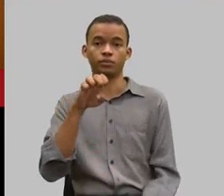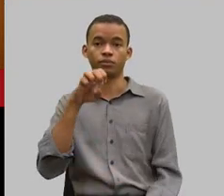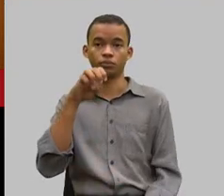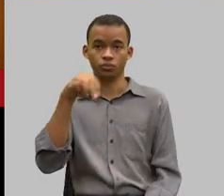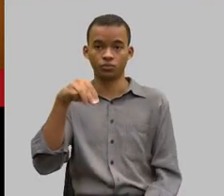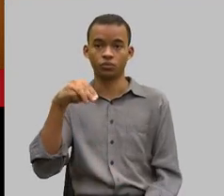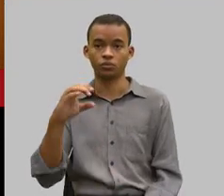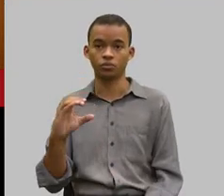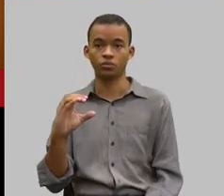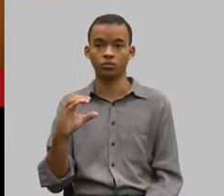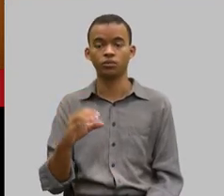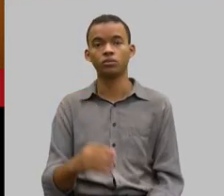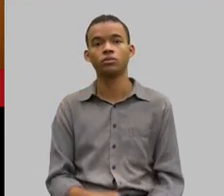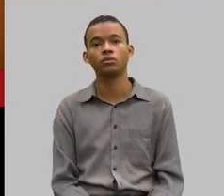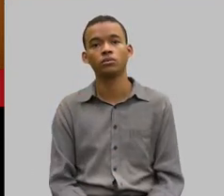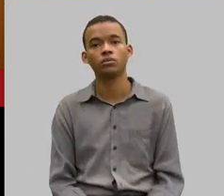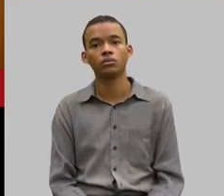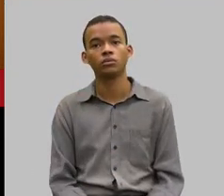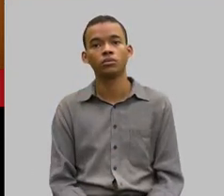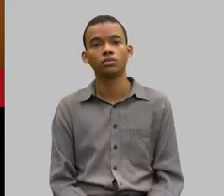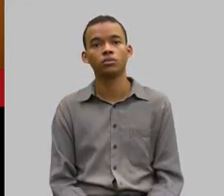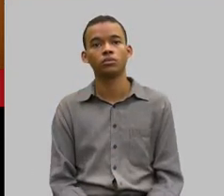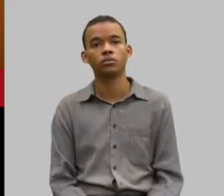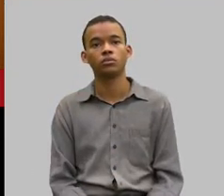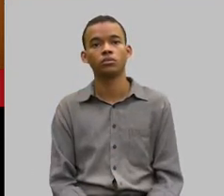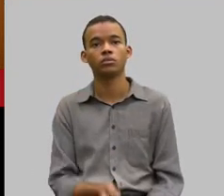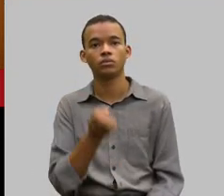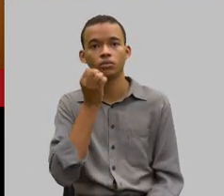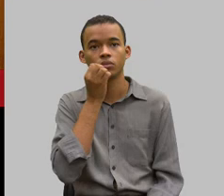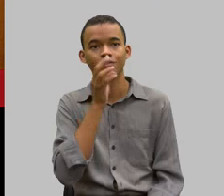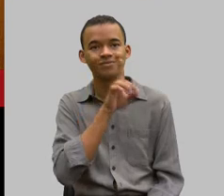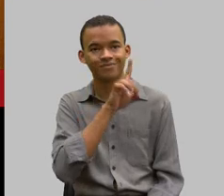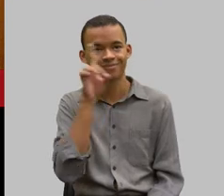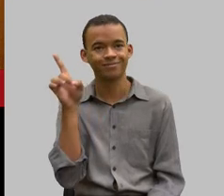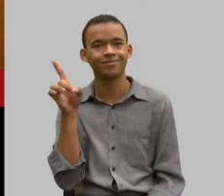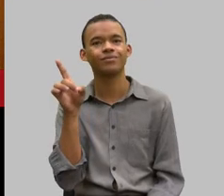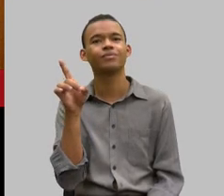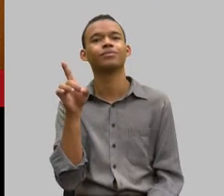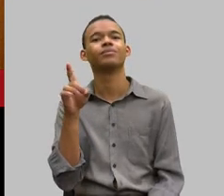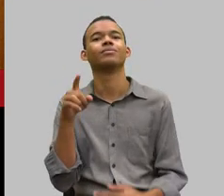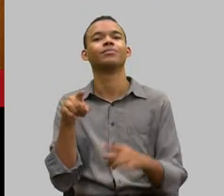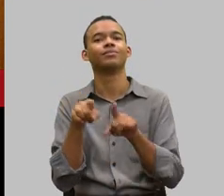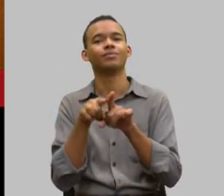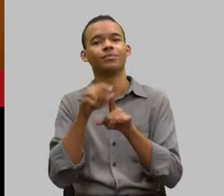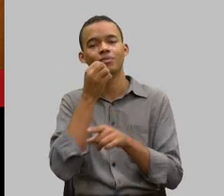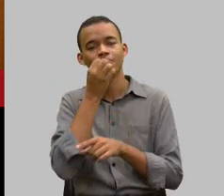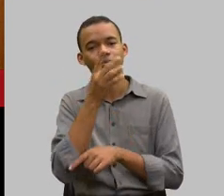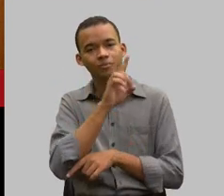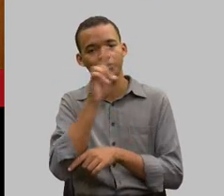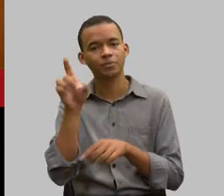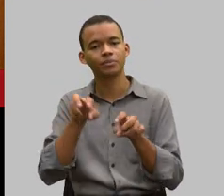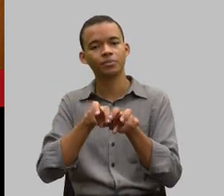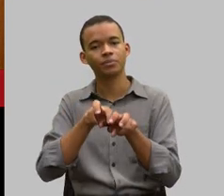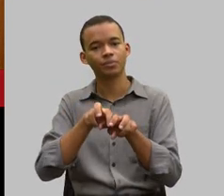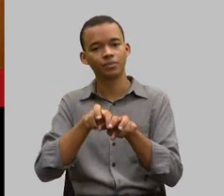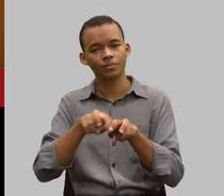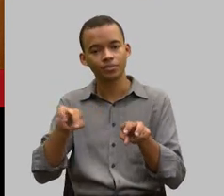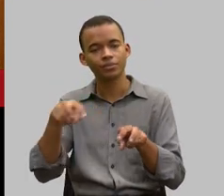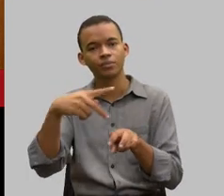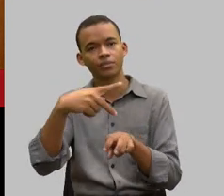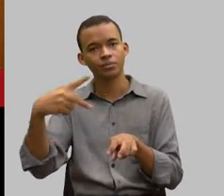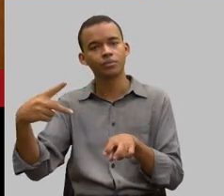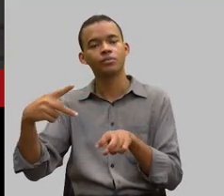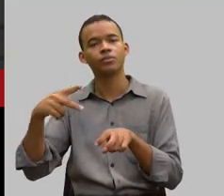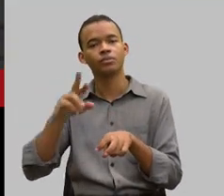bom dia Bom dia presidente da mesa a quem cumprimento todos os deputados